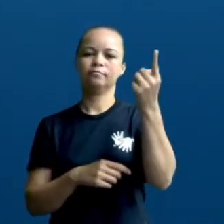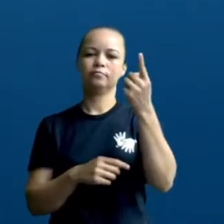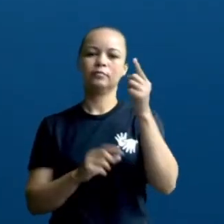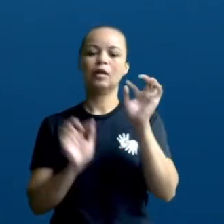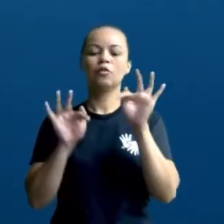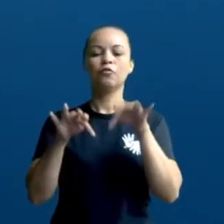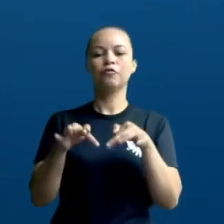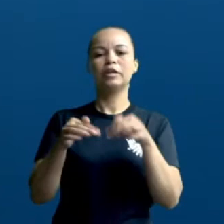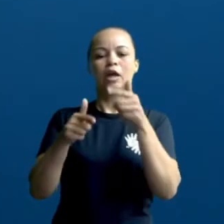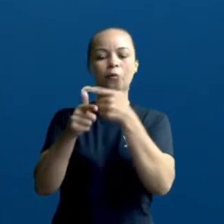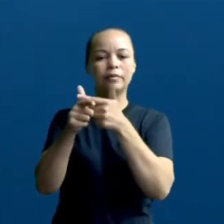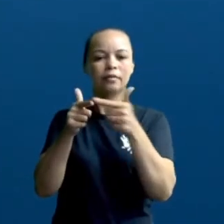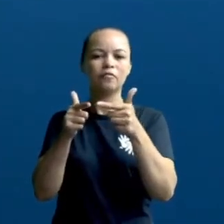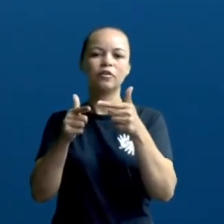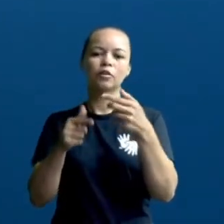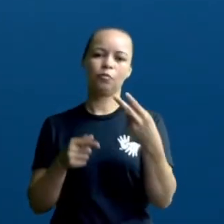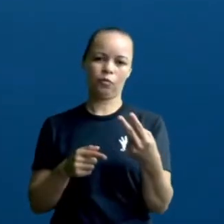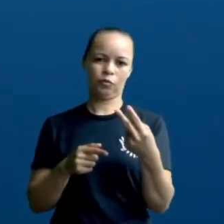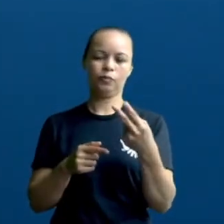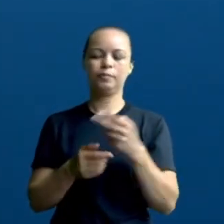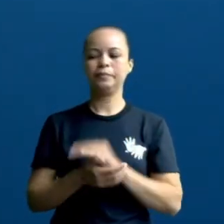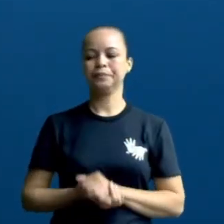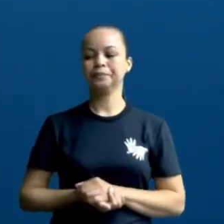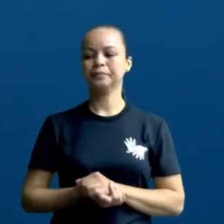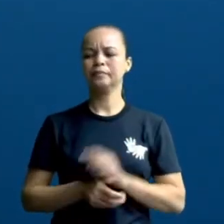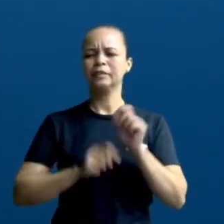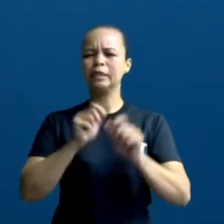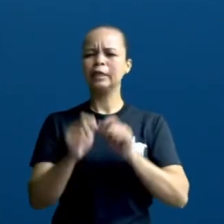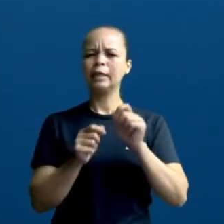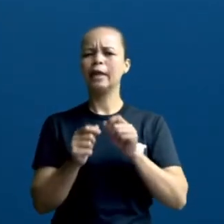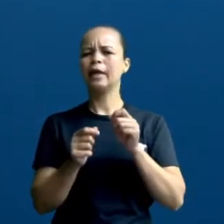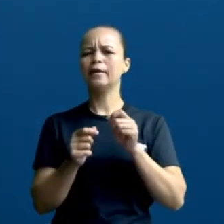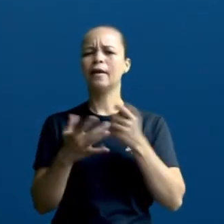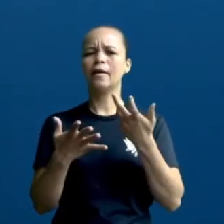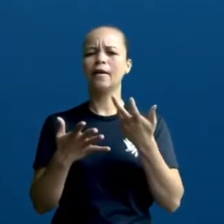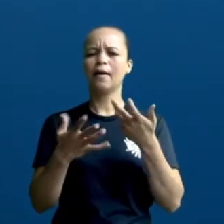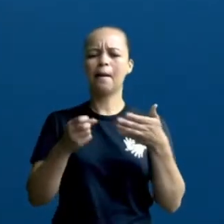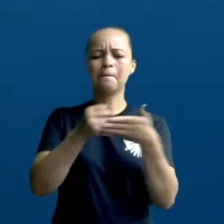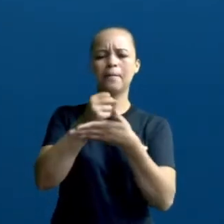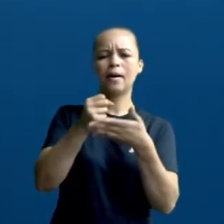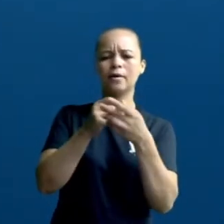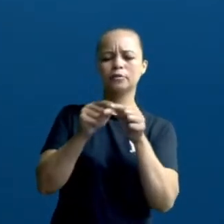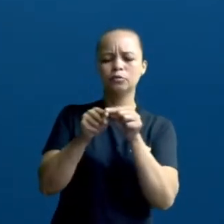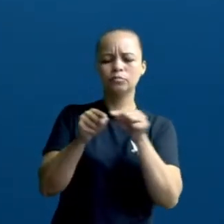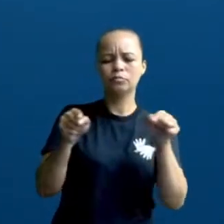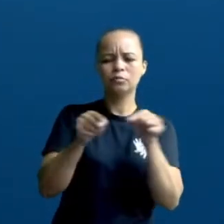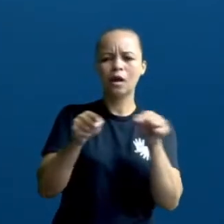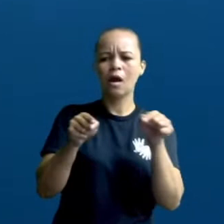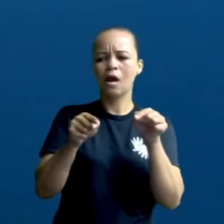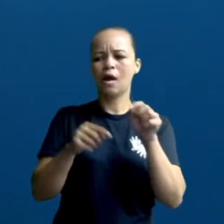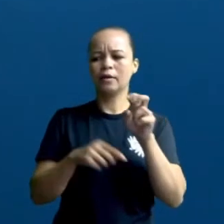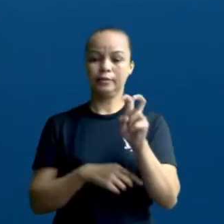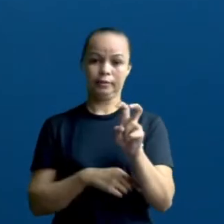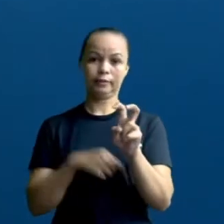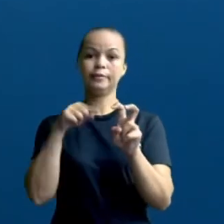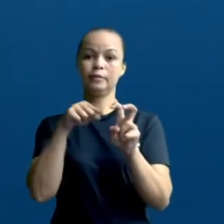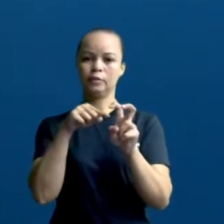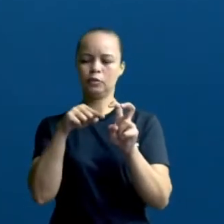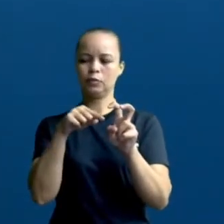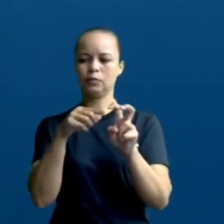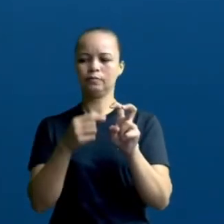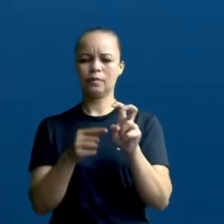divide por 2. Quem é a base desse triângulo? 5. Quem é